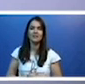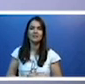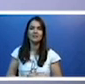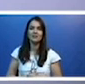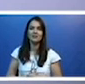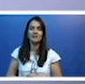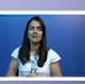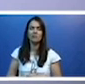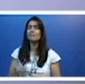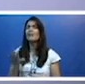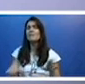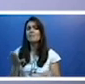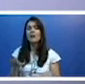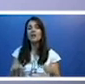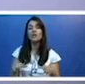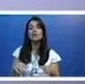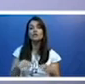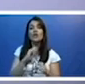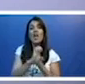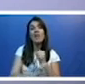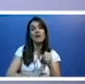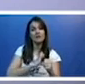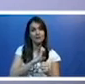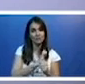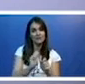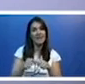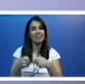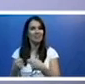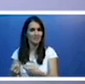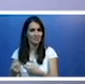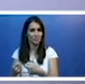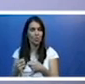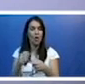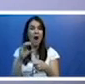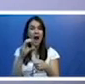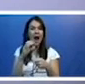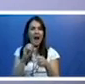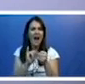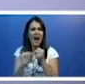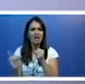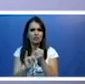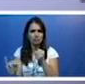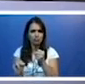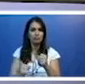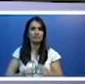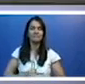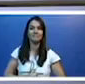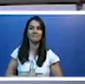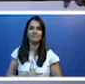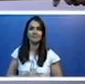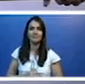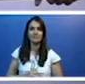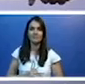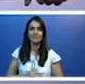aqui de elétrons que o cátion está doando aqui nessa fórmula. Eu já vou explicar no próximo exercício. Então,